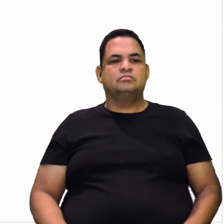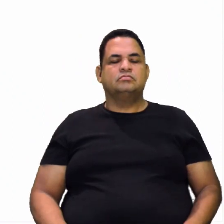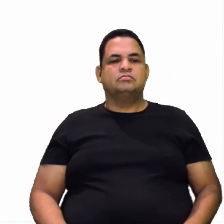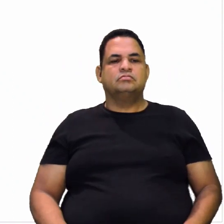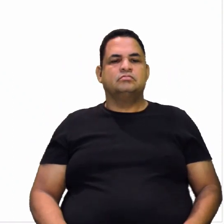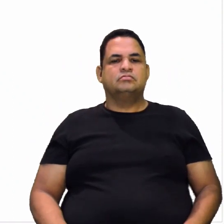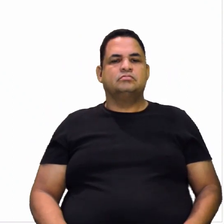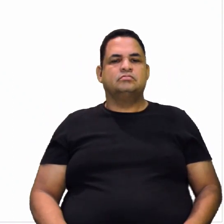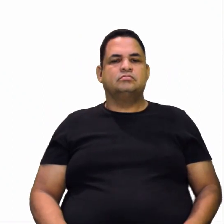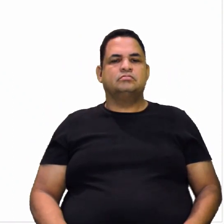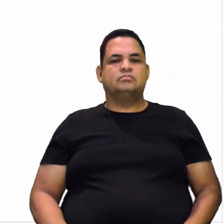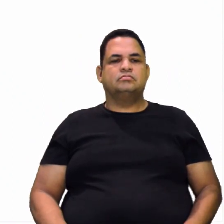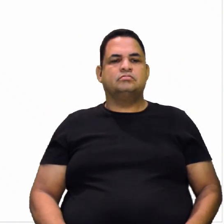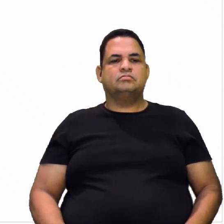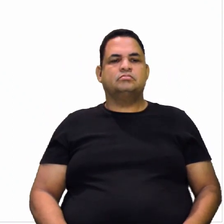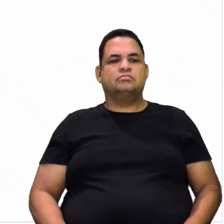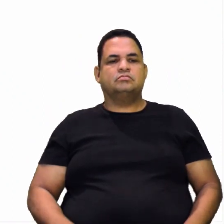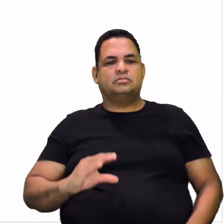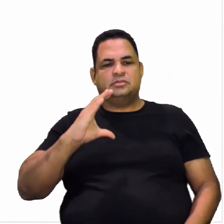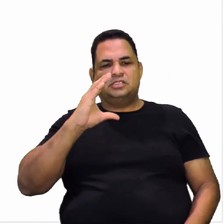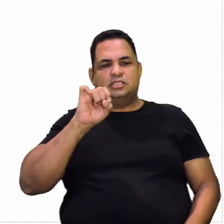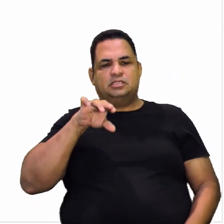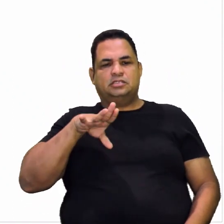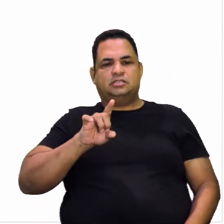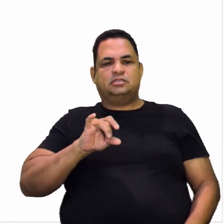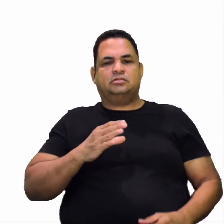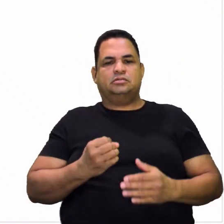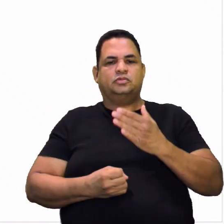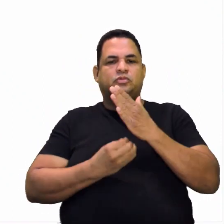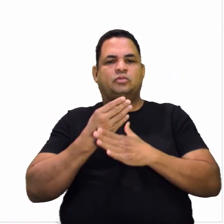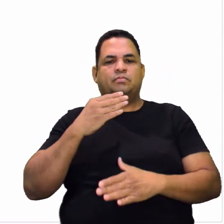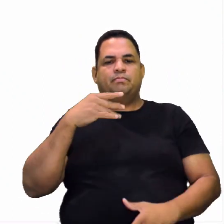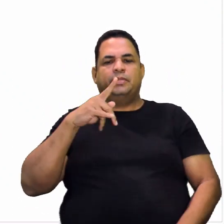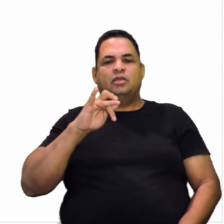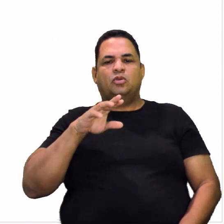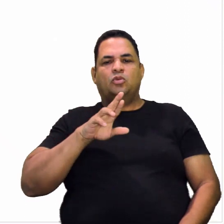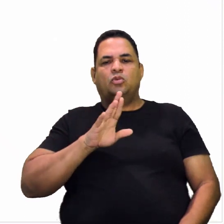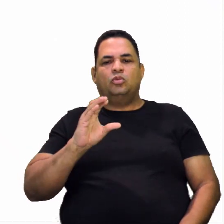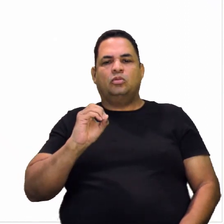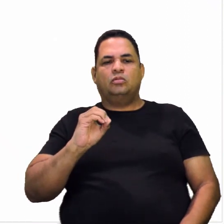B. Ceticismo, fundado por Pirro.